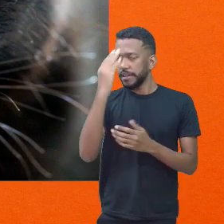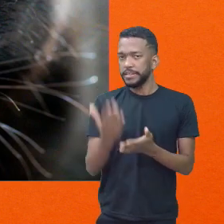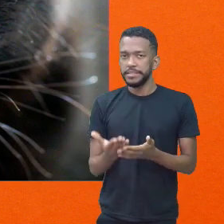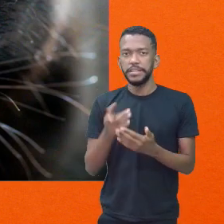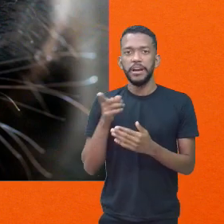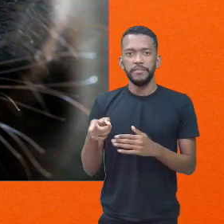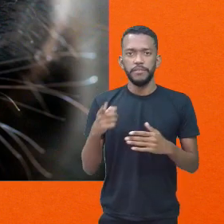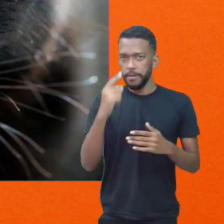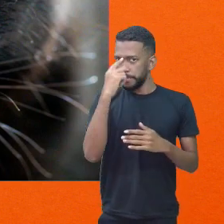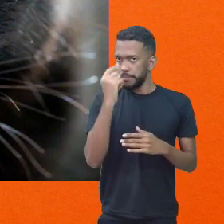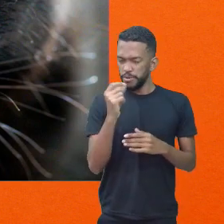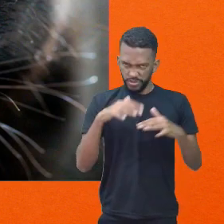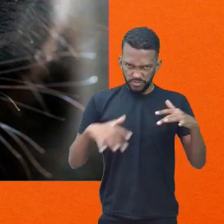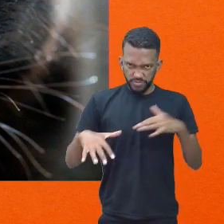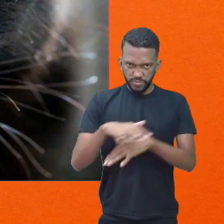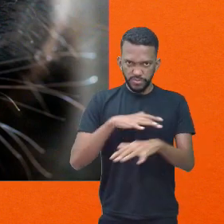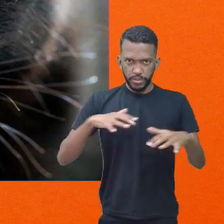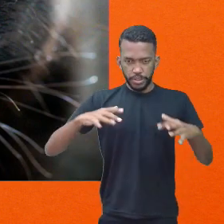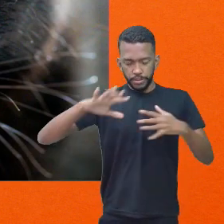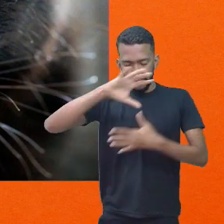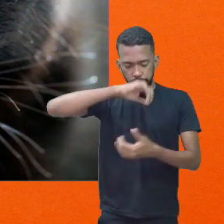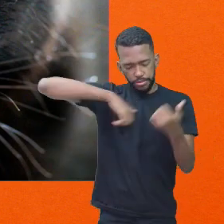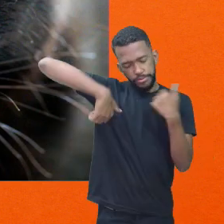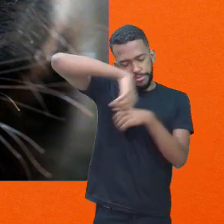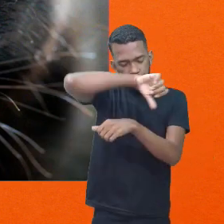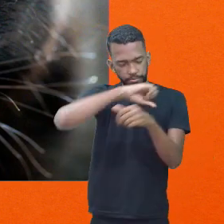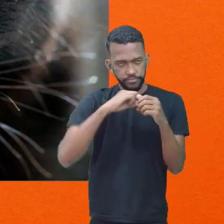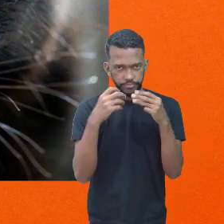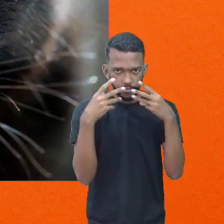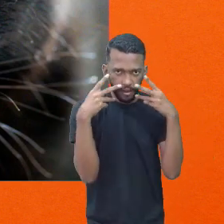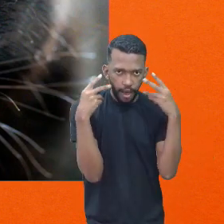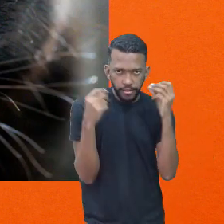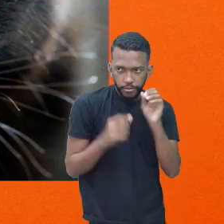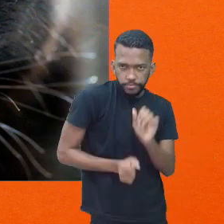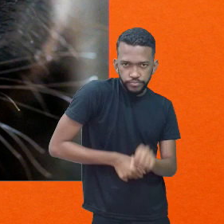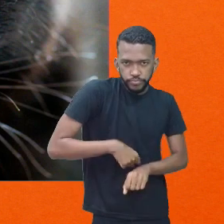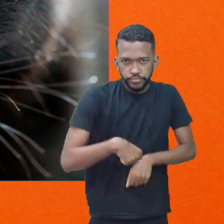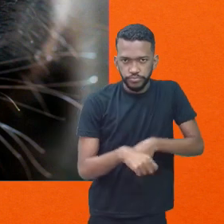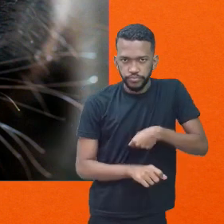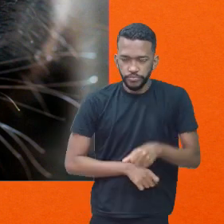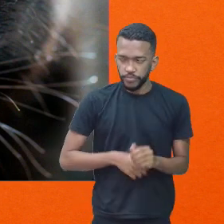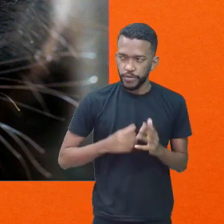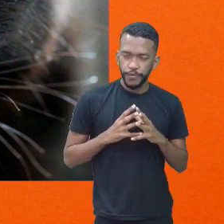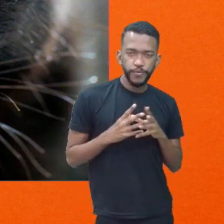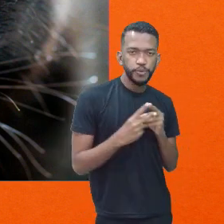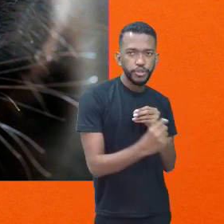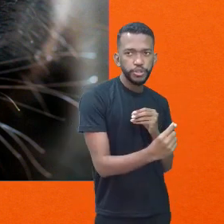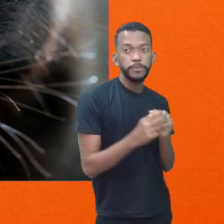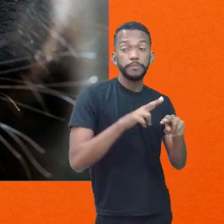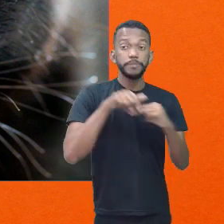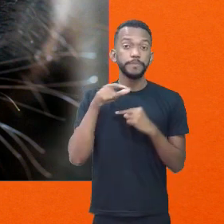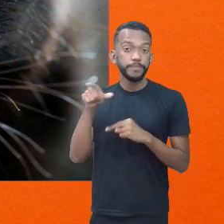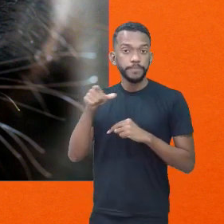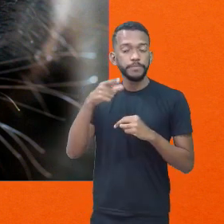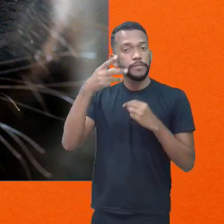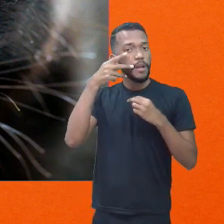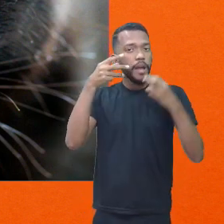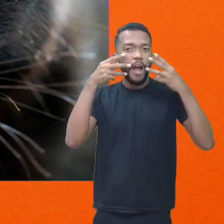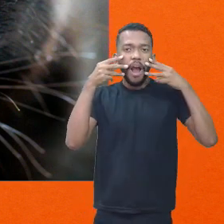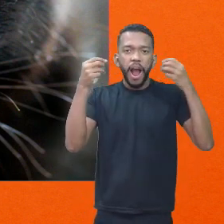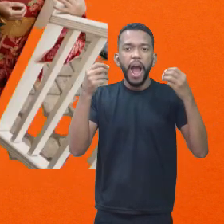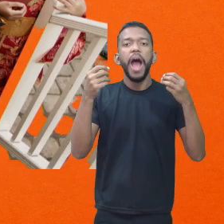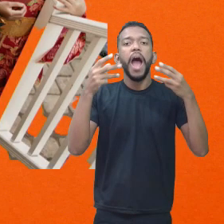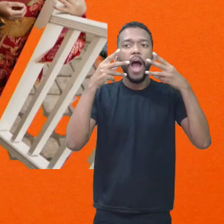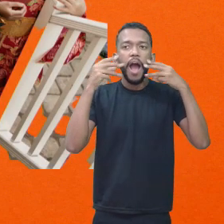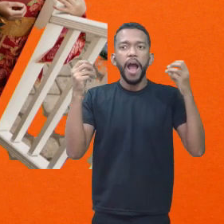queriam, podiam se transformar em gatos para fugir de algumas situações. Além do que, eles são linkados à ideia de que gato preto